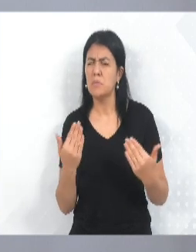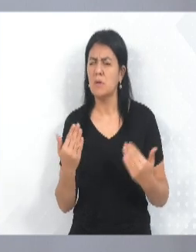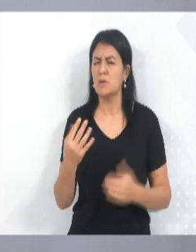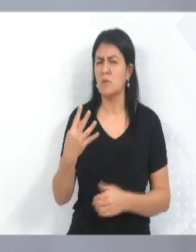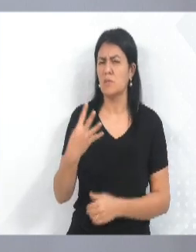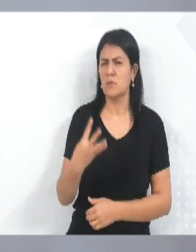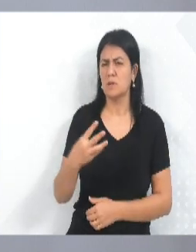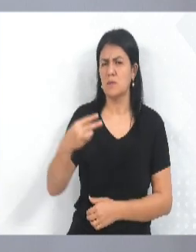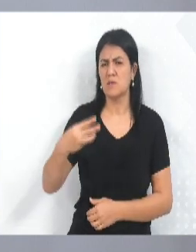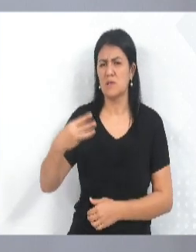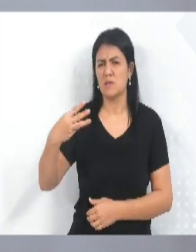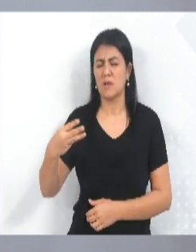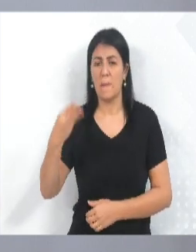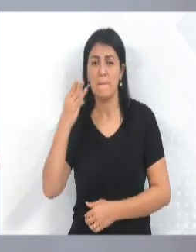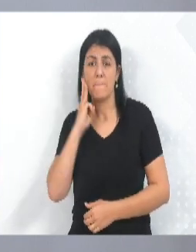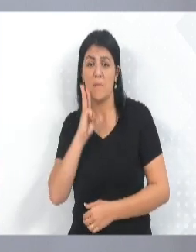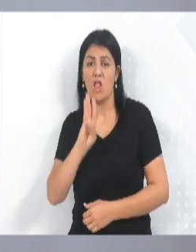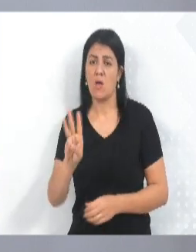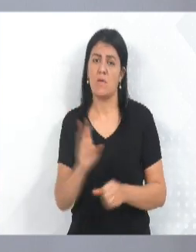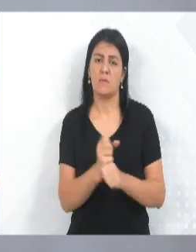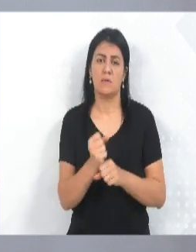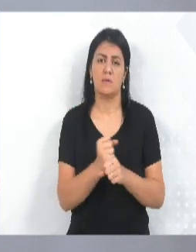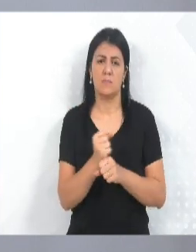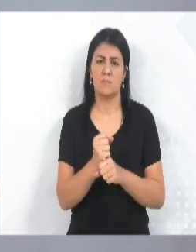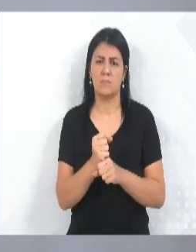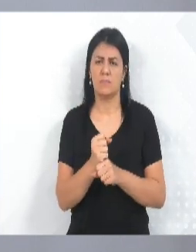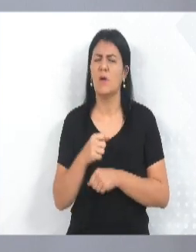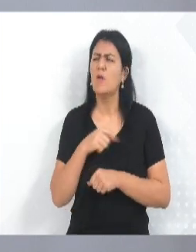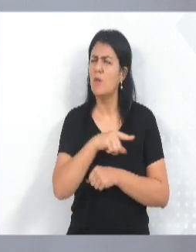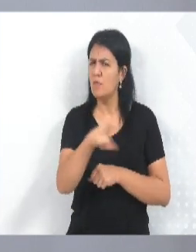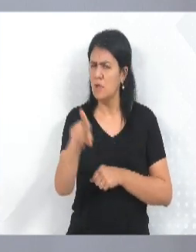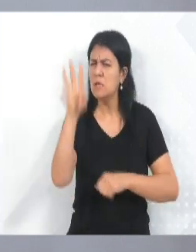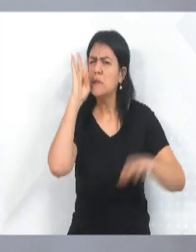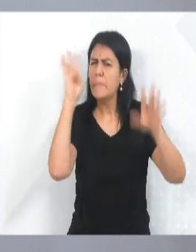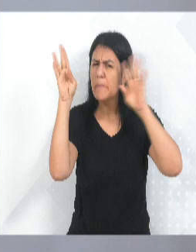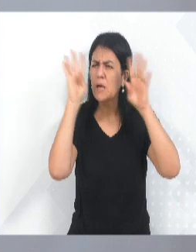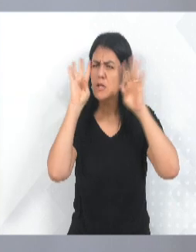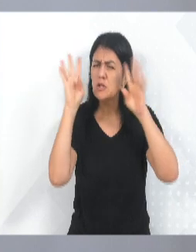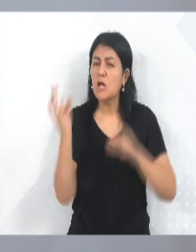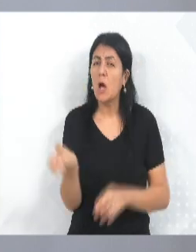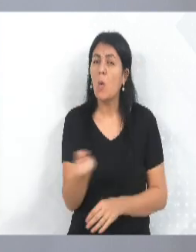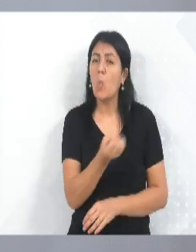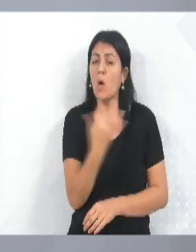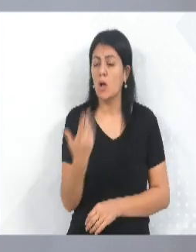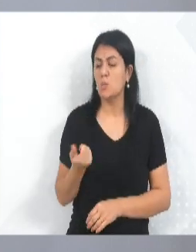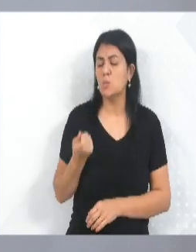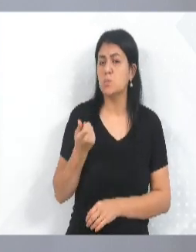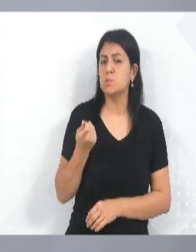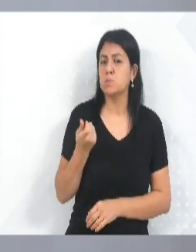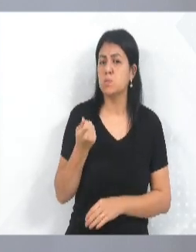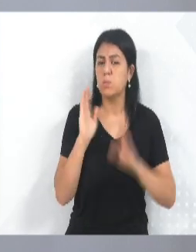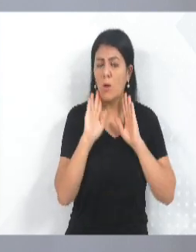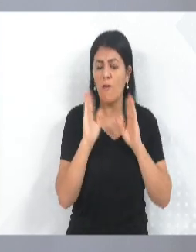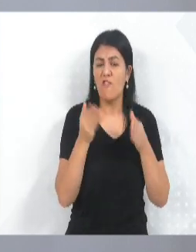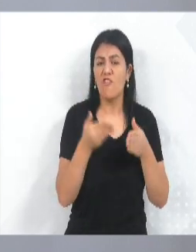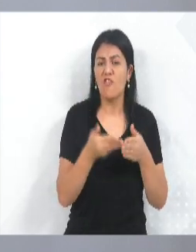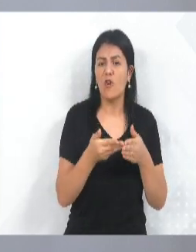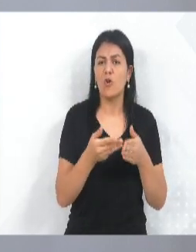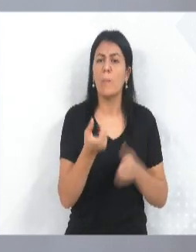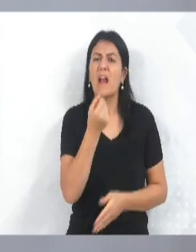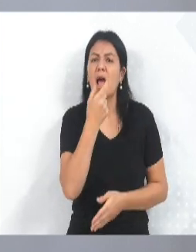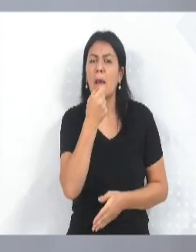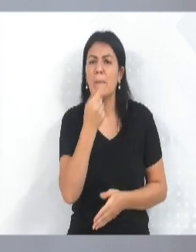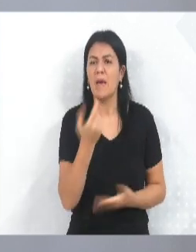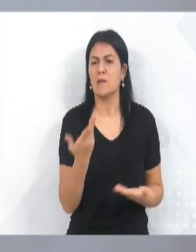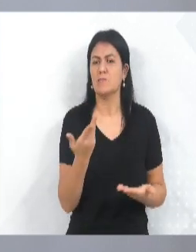milhões no ano você vocês Imaginem o que que é esse dinheiro voltado para a resistência bacteriana de